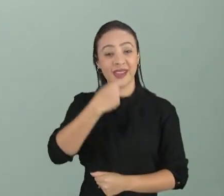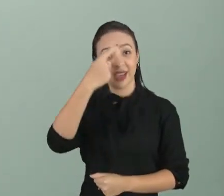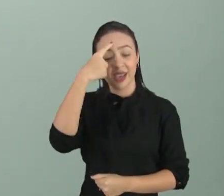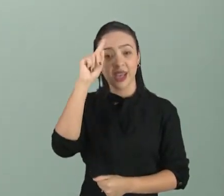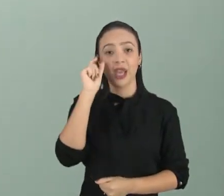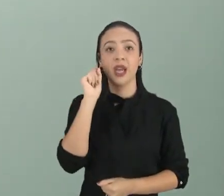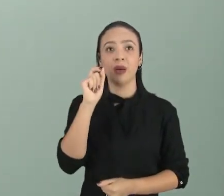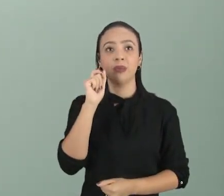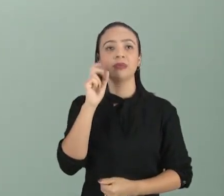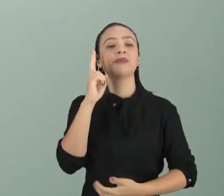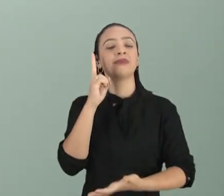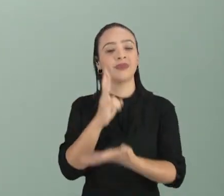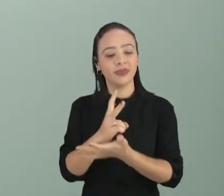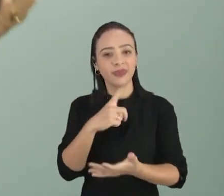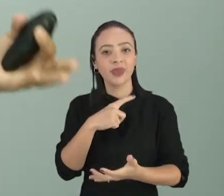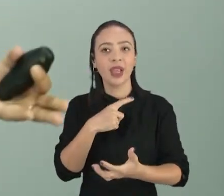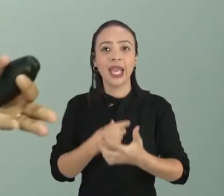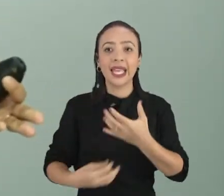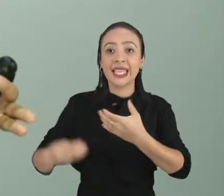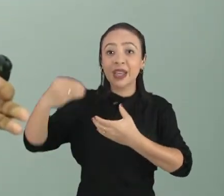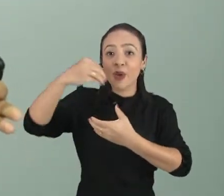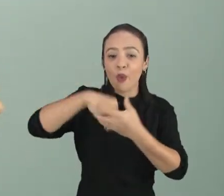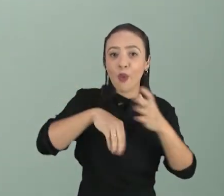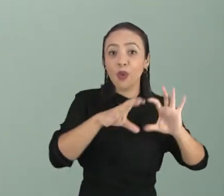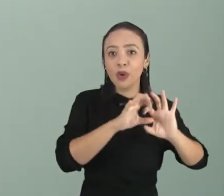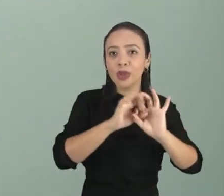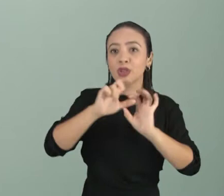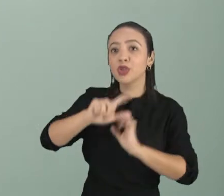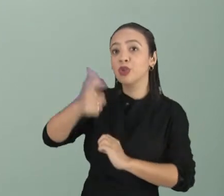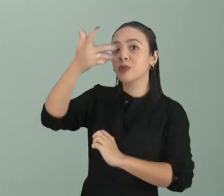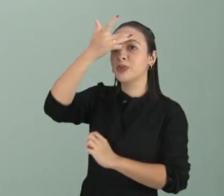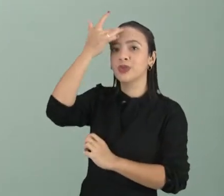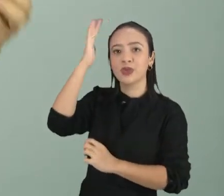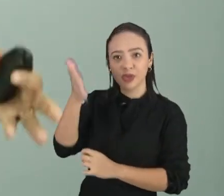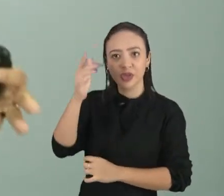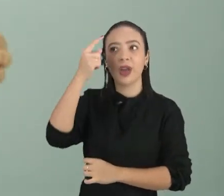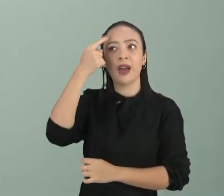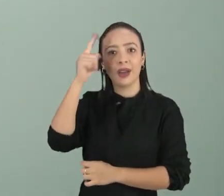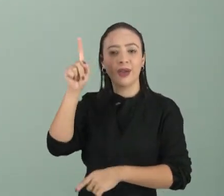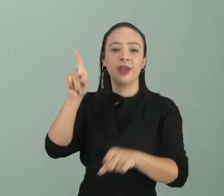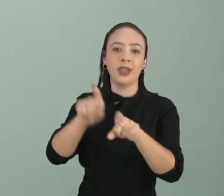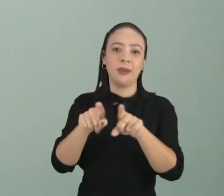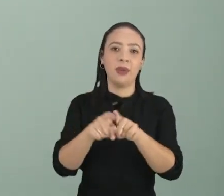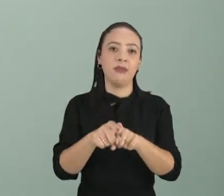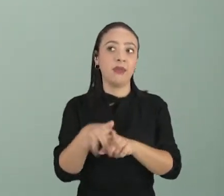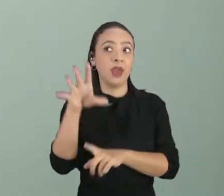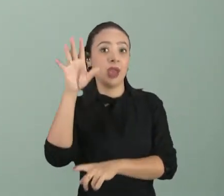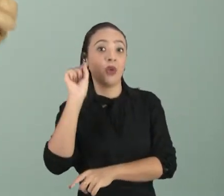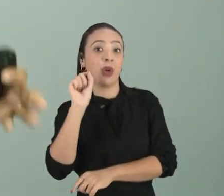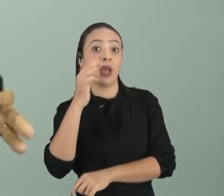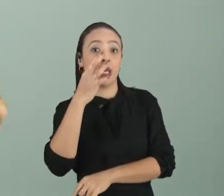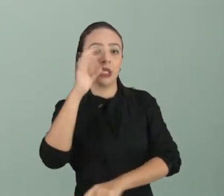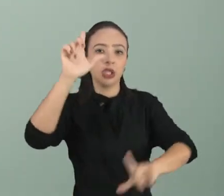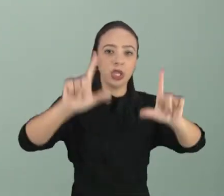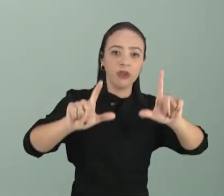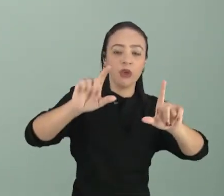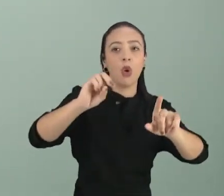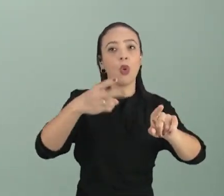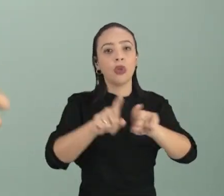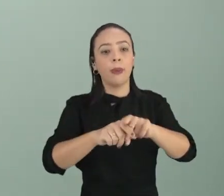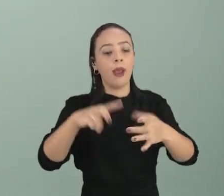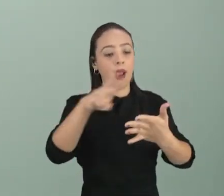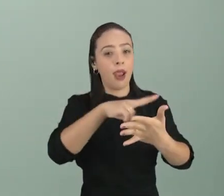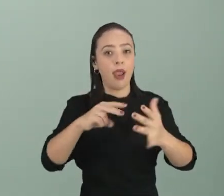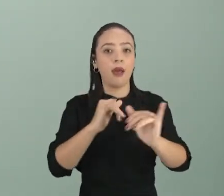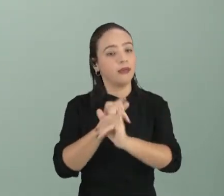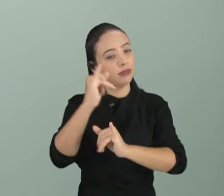ela vai ter a fala ali implícita de alguém, de algo que você ouviu na TV, de algo que você leu na